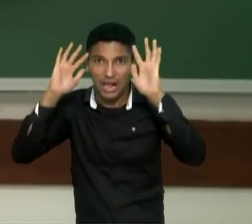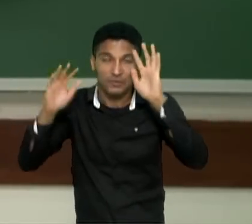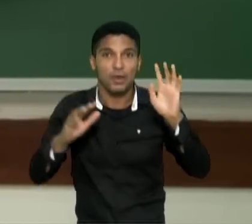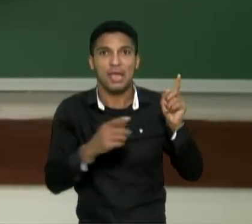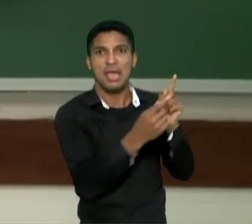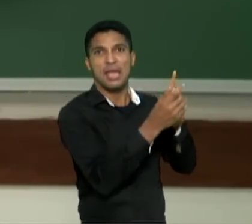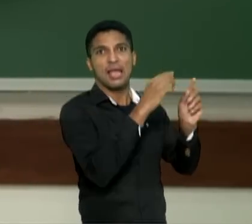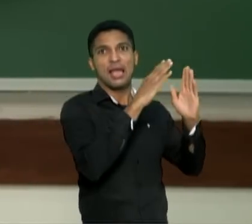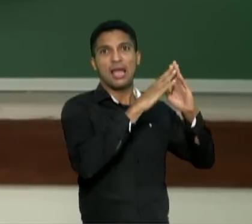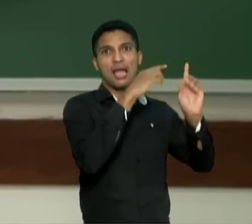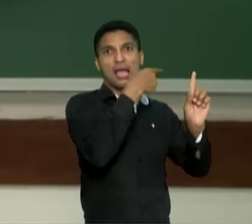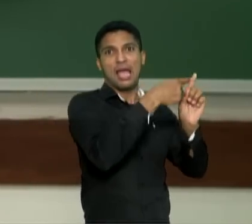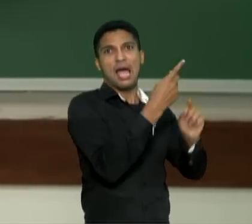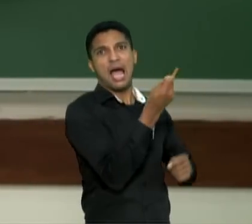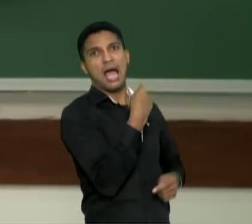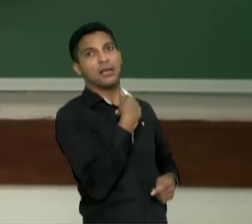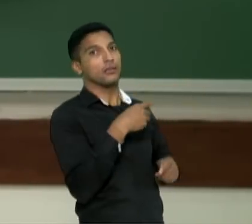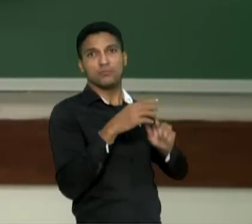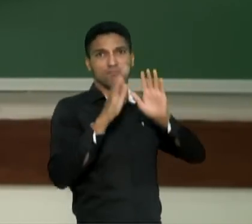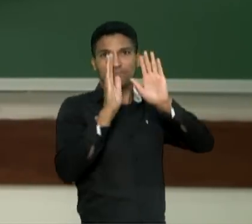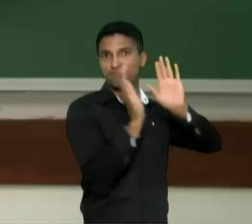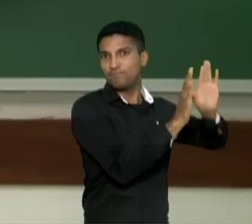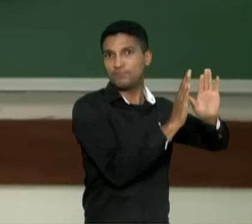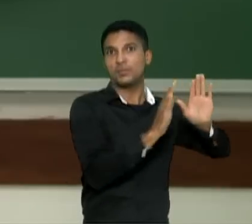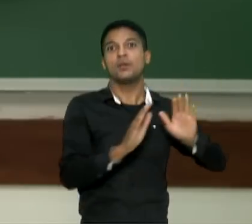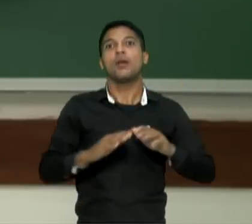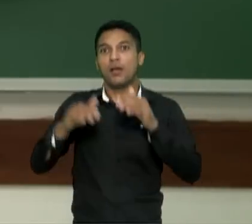ideias colocadas pela igreja.